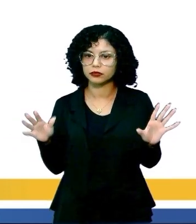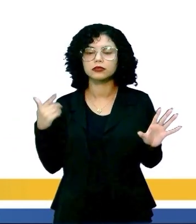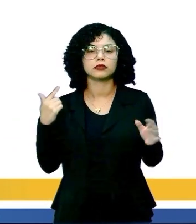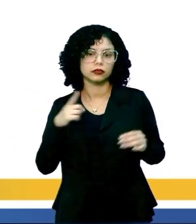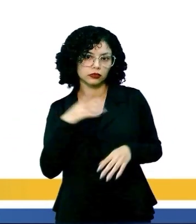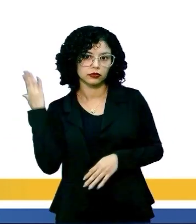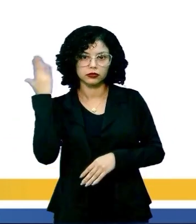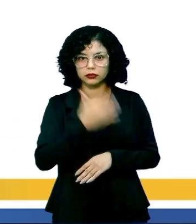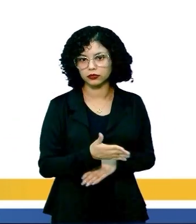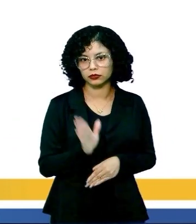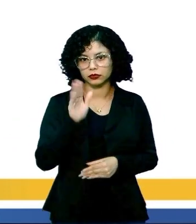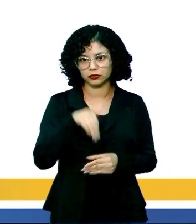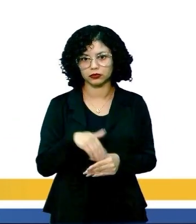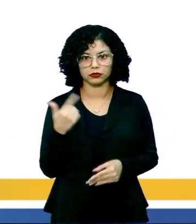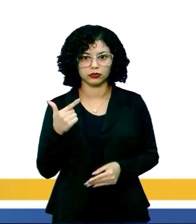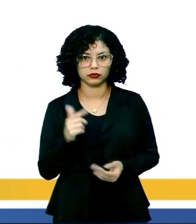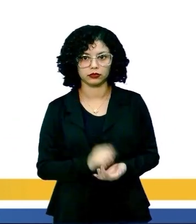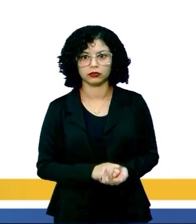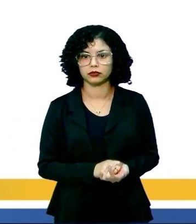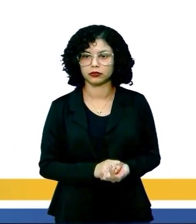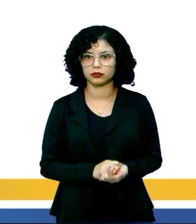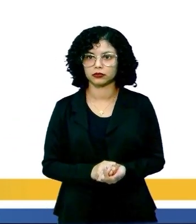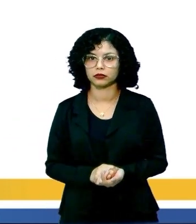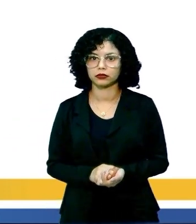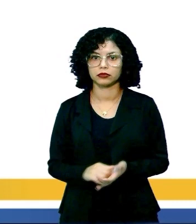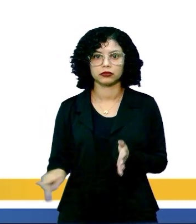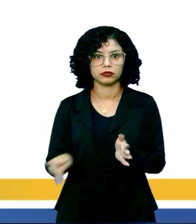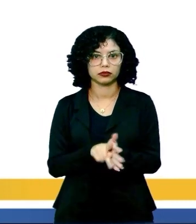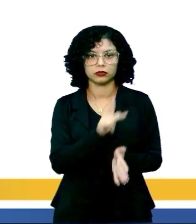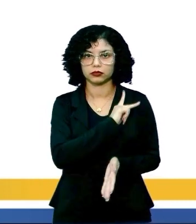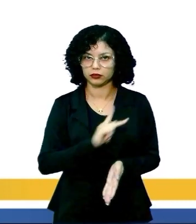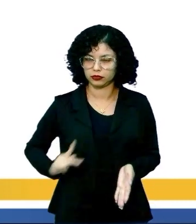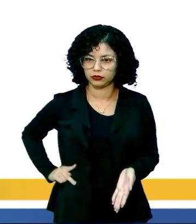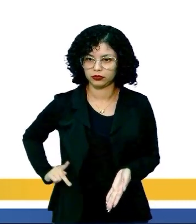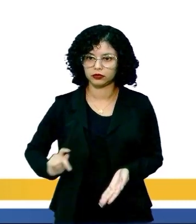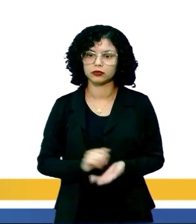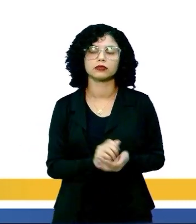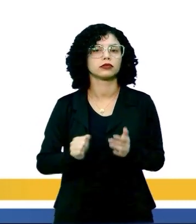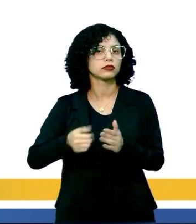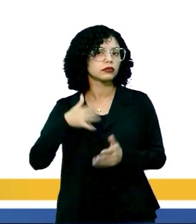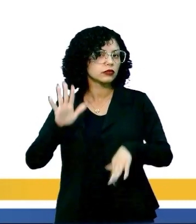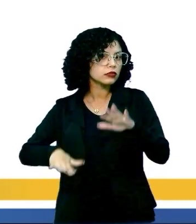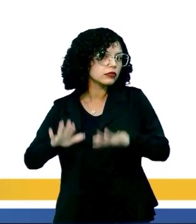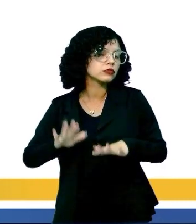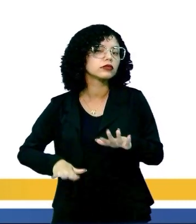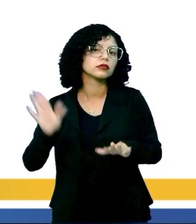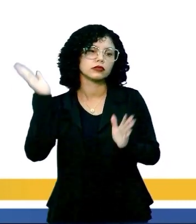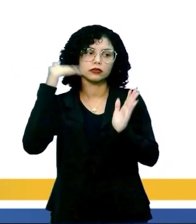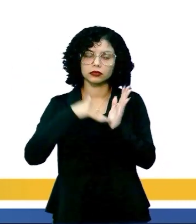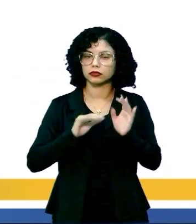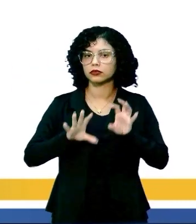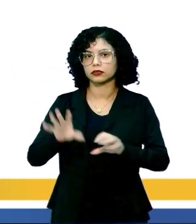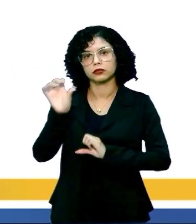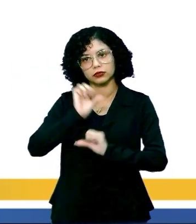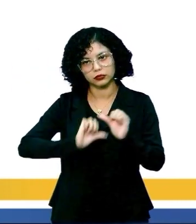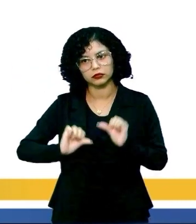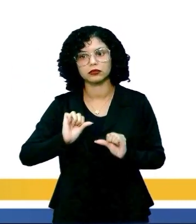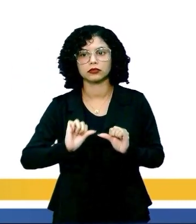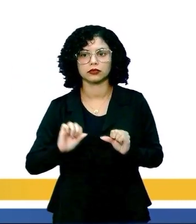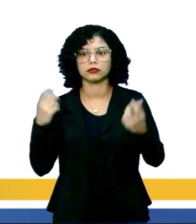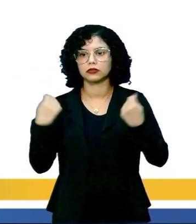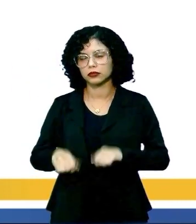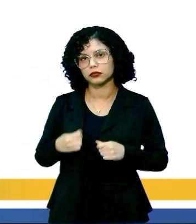eleição direta para governador. Ele era indicado pelo presidente, né? Muitas das vezes, até isso mudar,